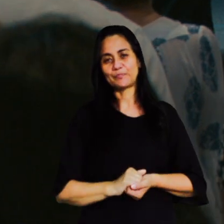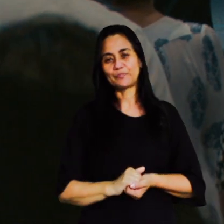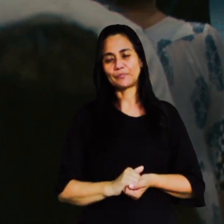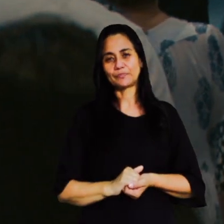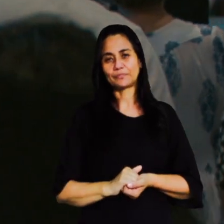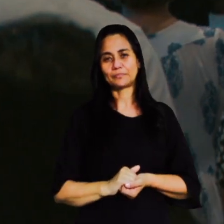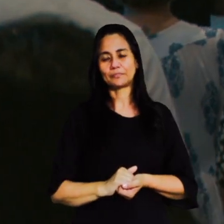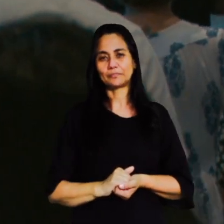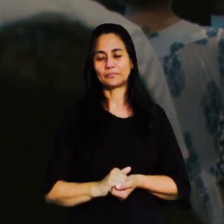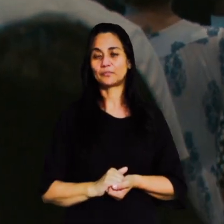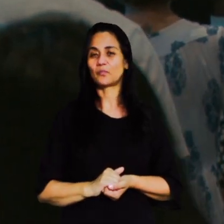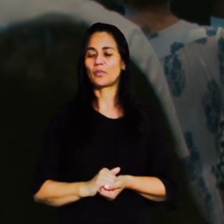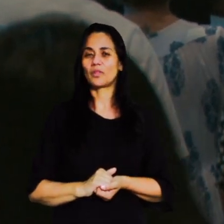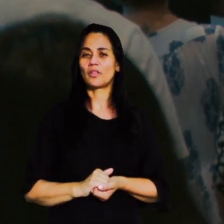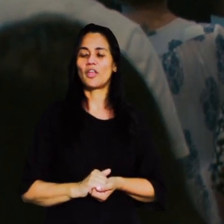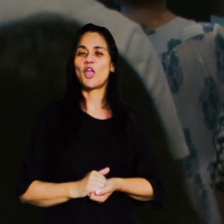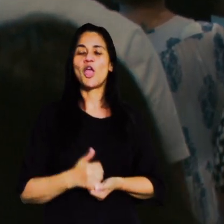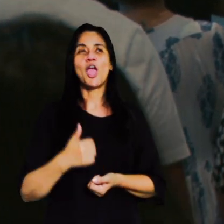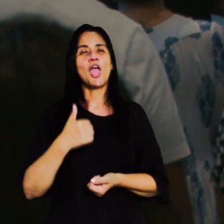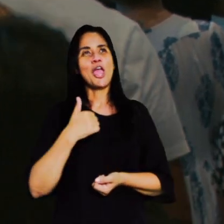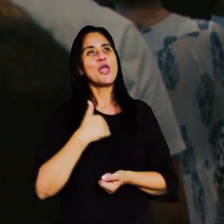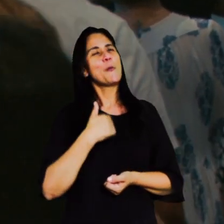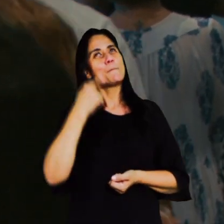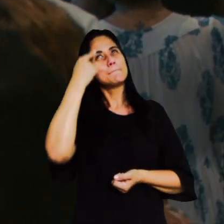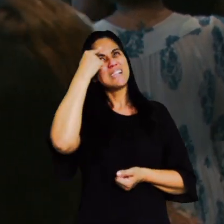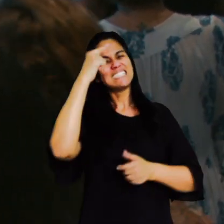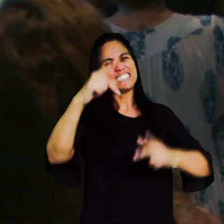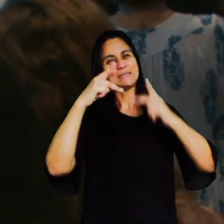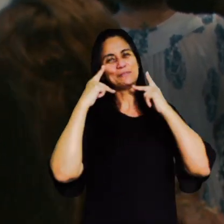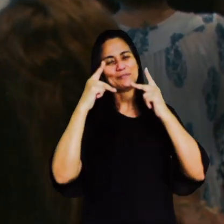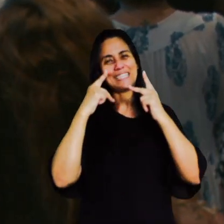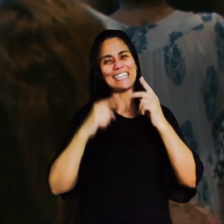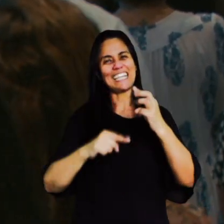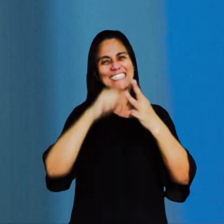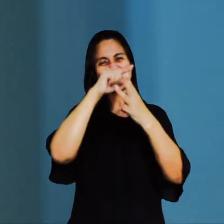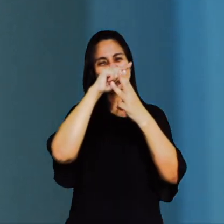Eu quase dividi essa mensagem em três. Eu ia pregar no primeiro, no segundo, no terceiro.